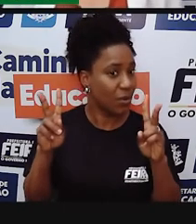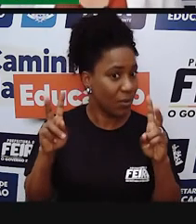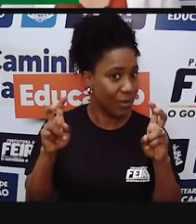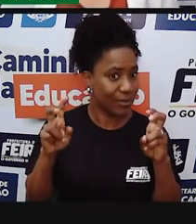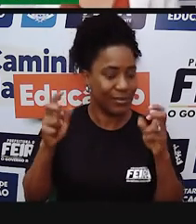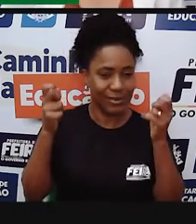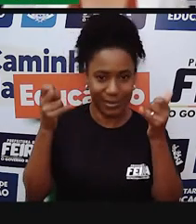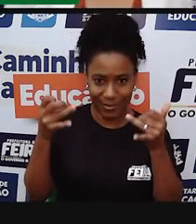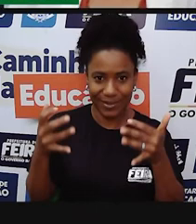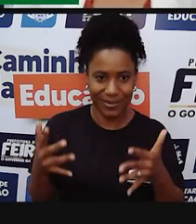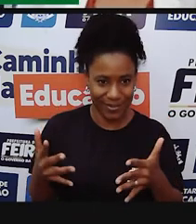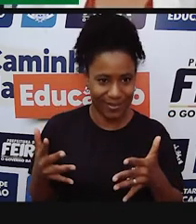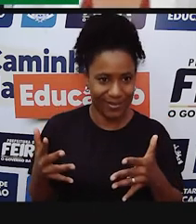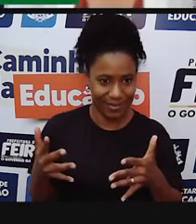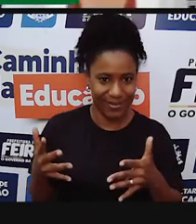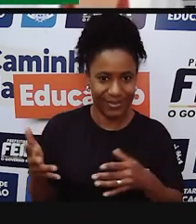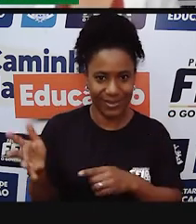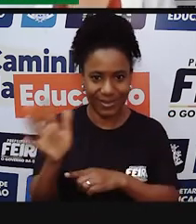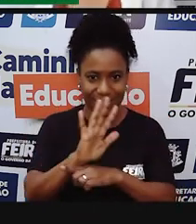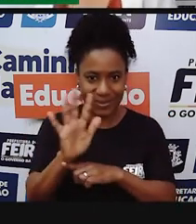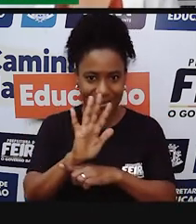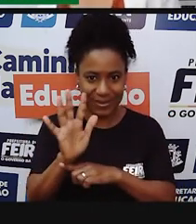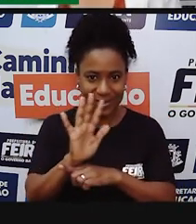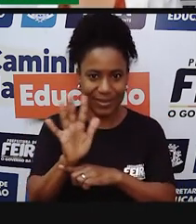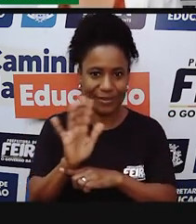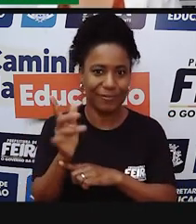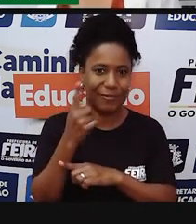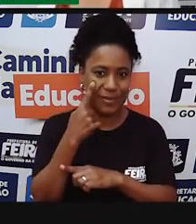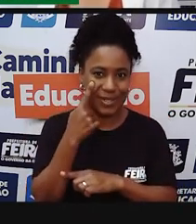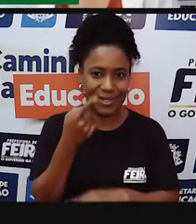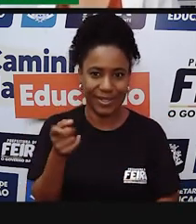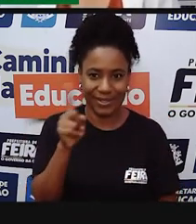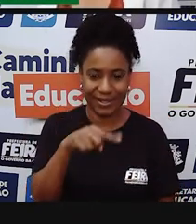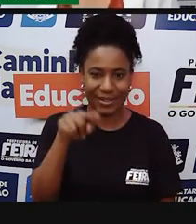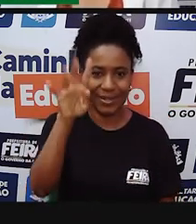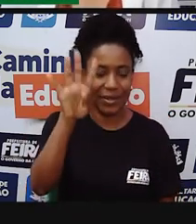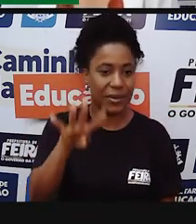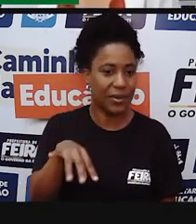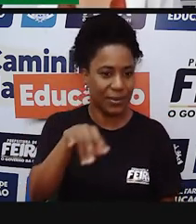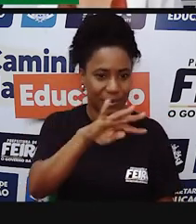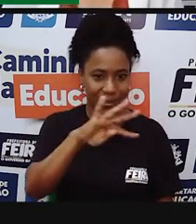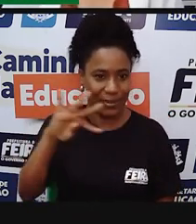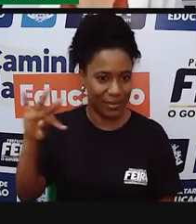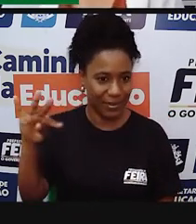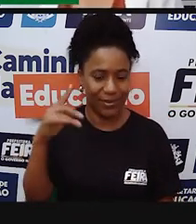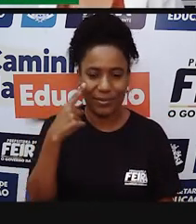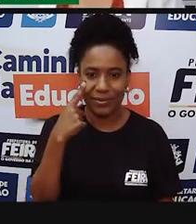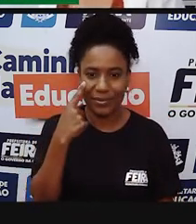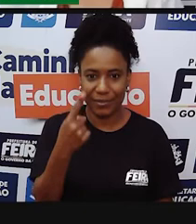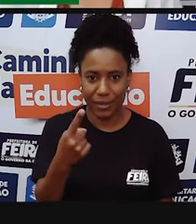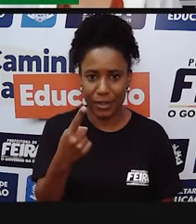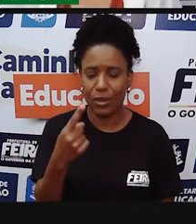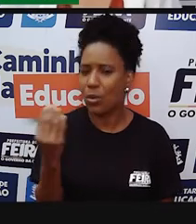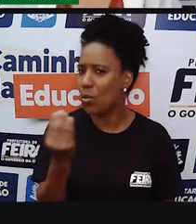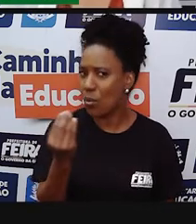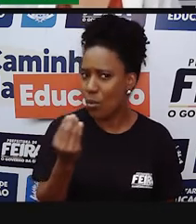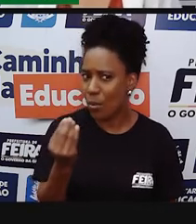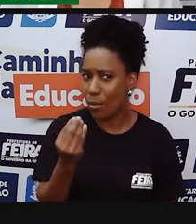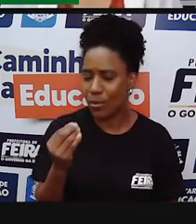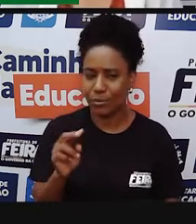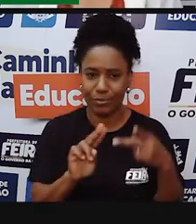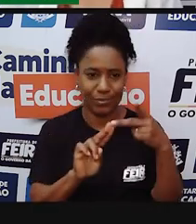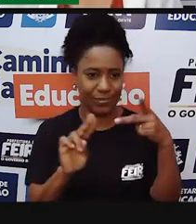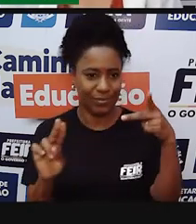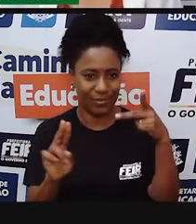foi apresentado no vidro demonstrative pronouns a ver se nos entendemos o uso dessas palavrinhas no